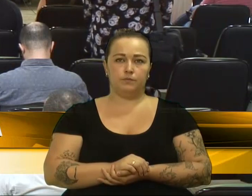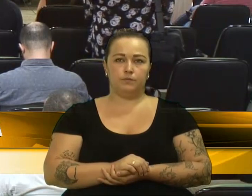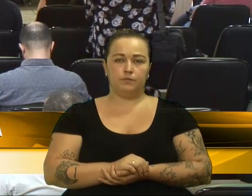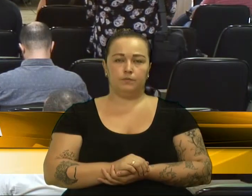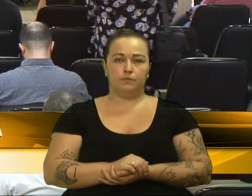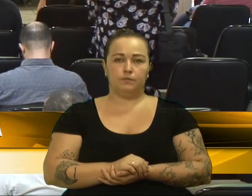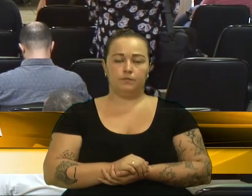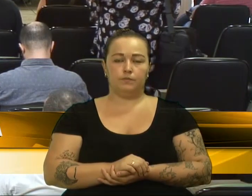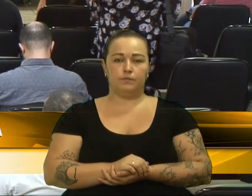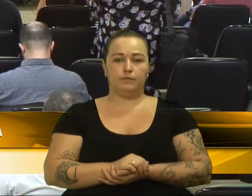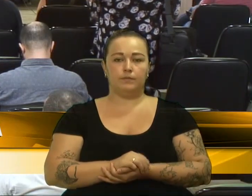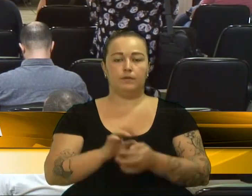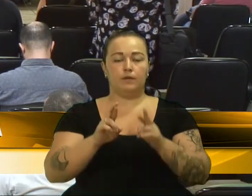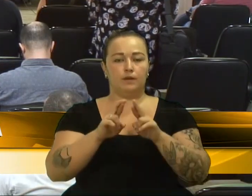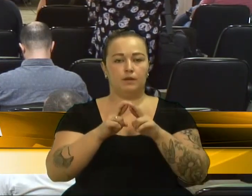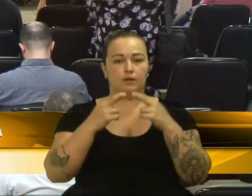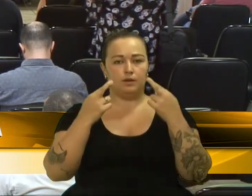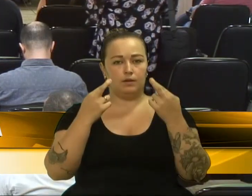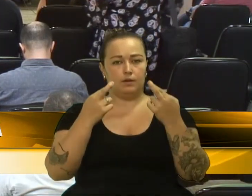foi